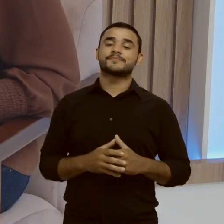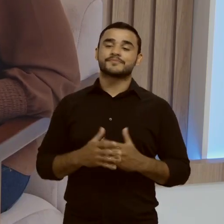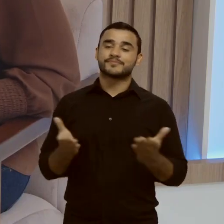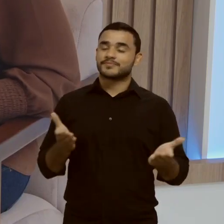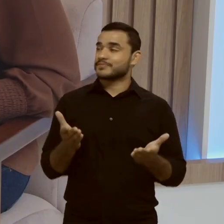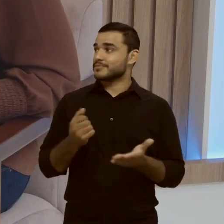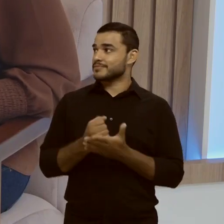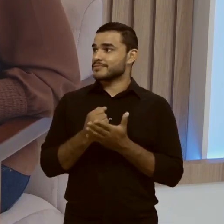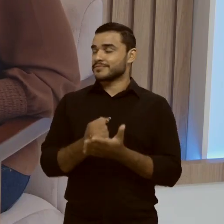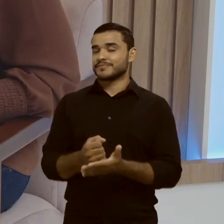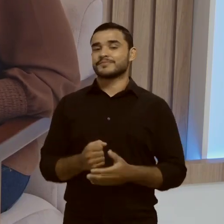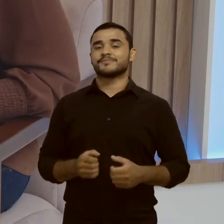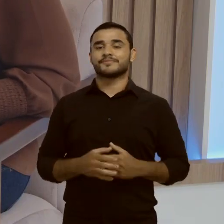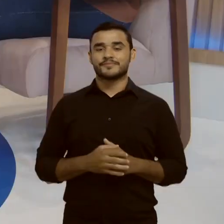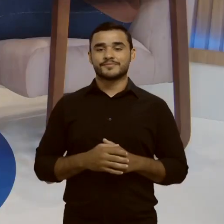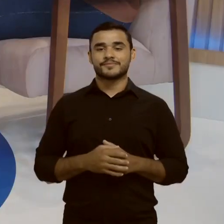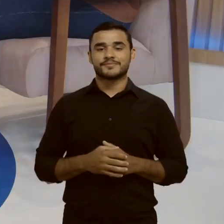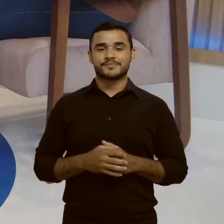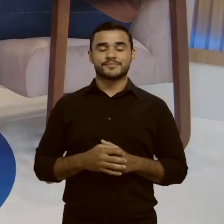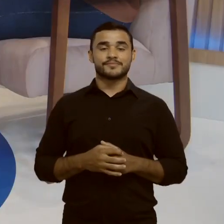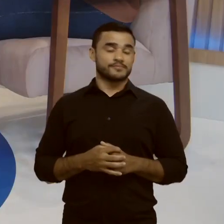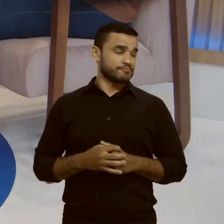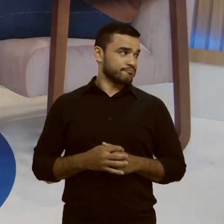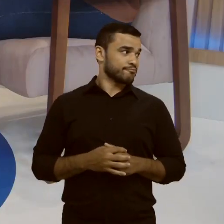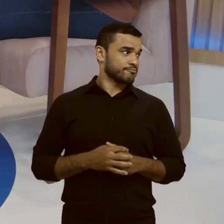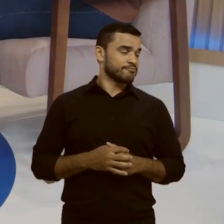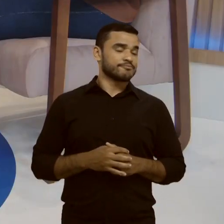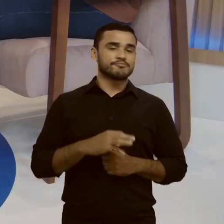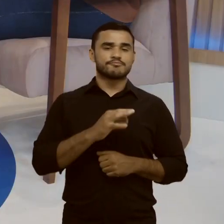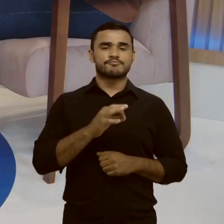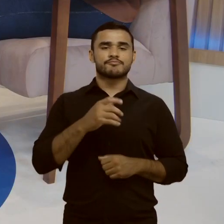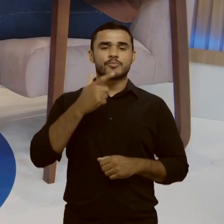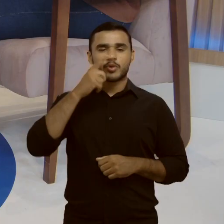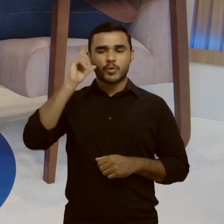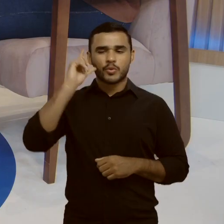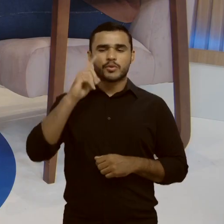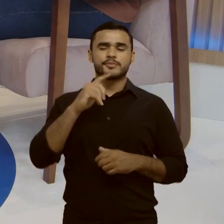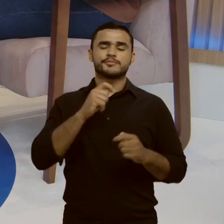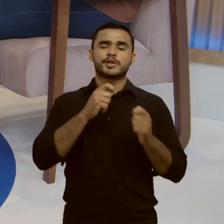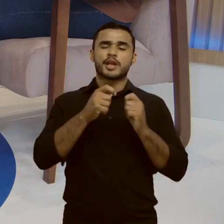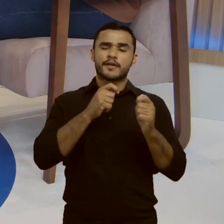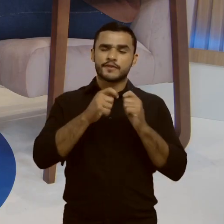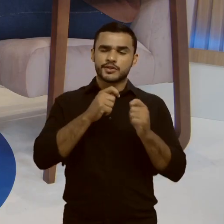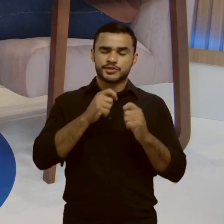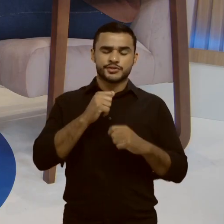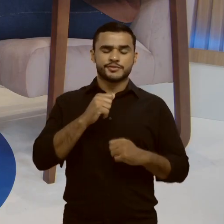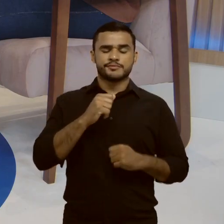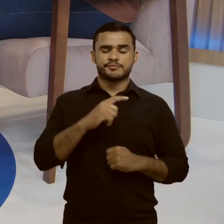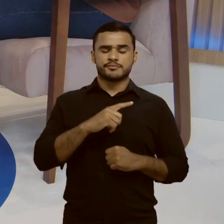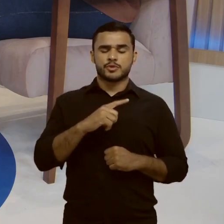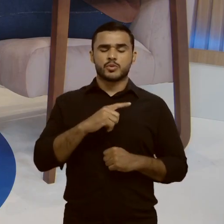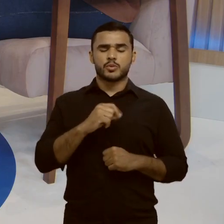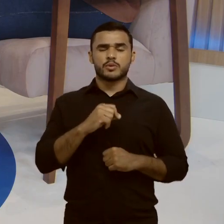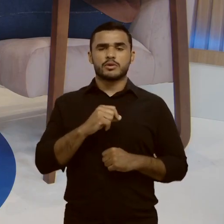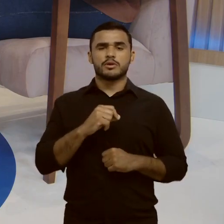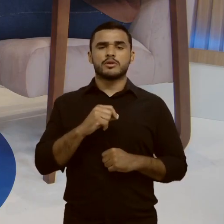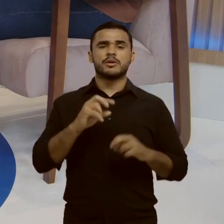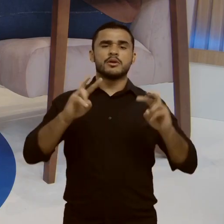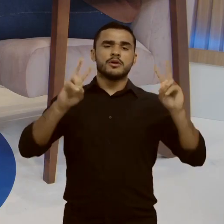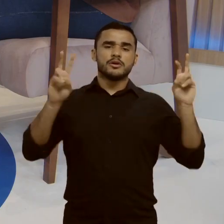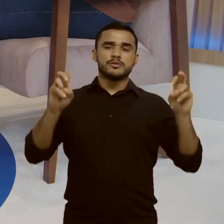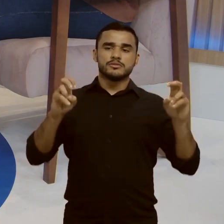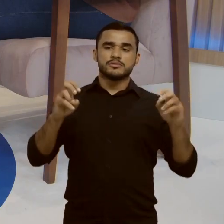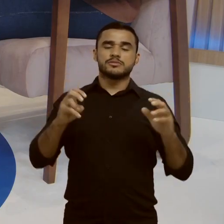aqui para poder ajudar. Inclusive, ontem a gente teve uma entrevista super bacana falando sobre esse voltar